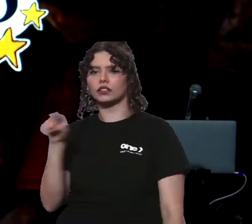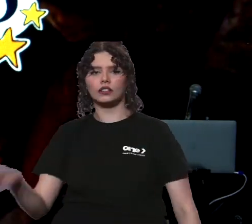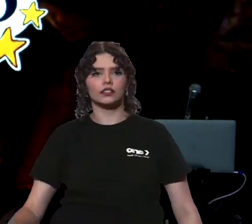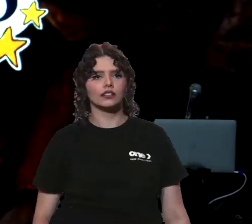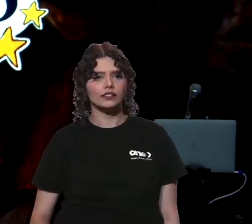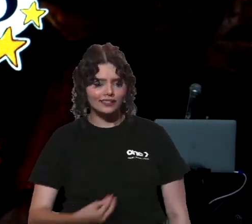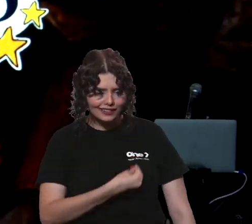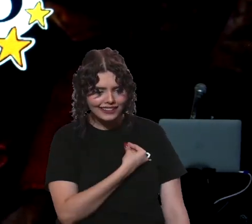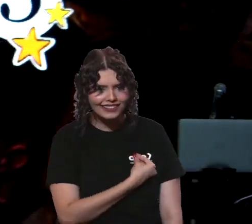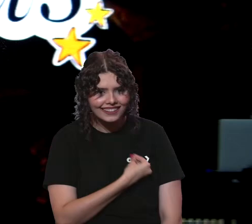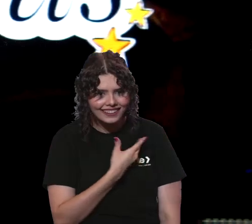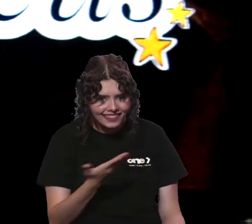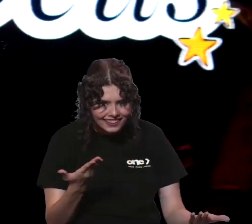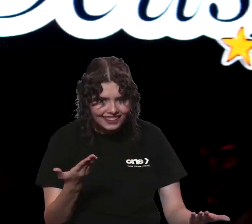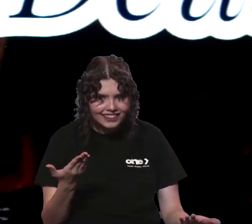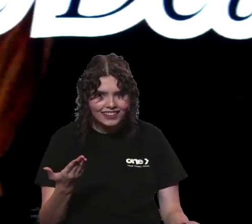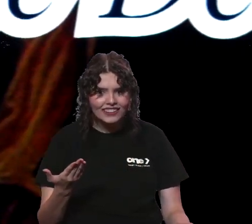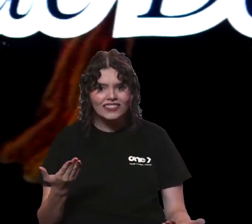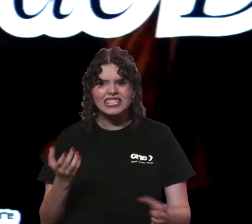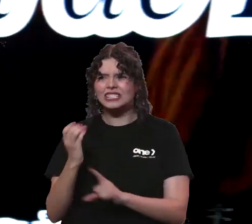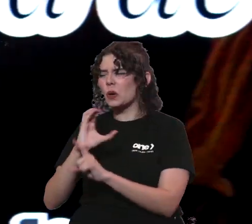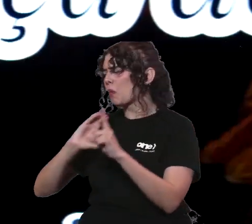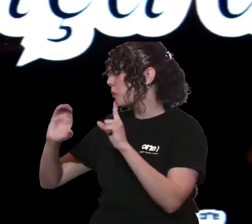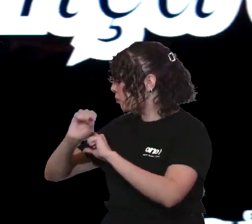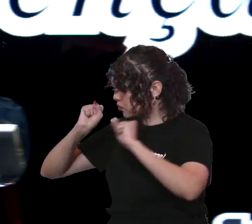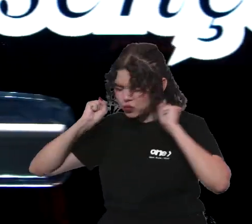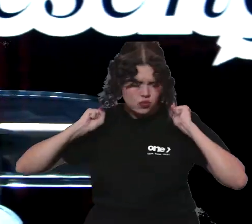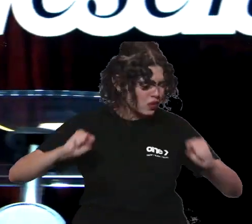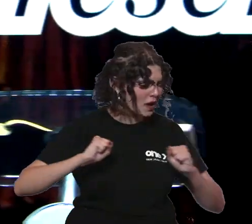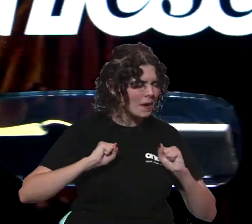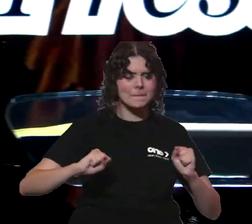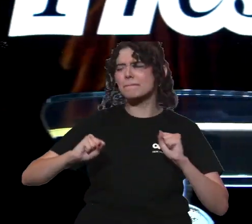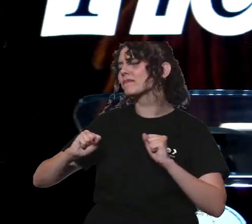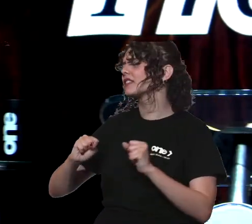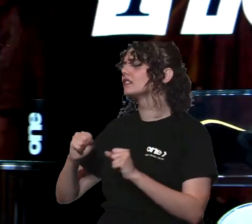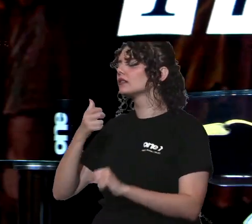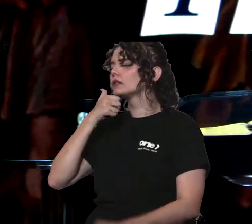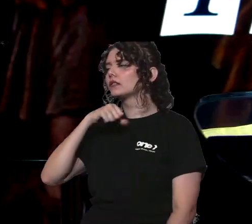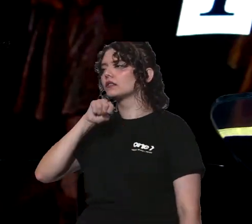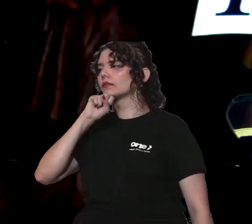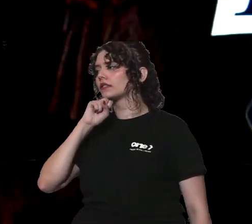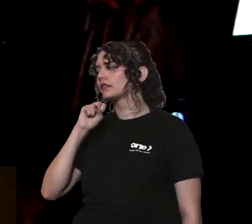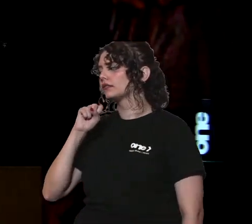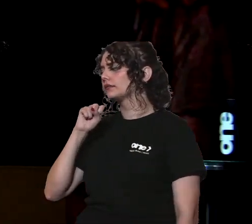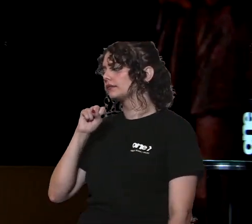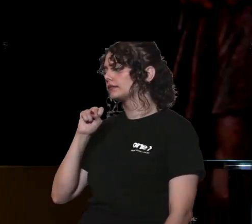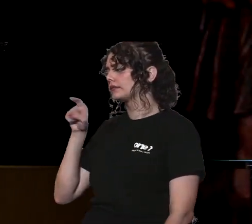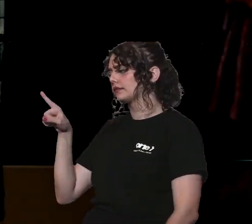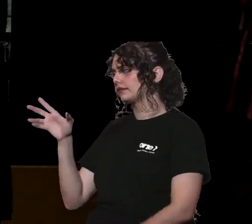isso? Você sai do culto do poder, entra no carro, filho, o seu pai fala, que demora, hein?